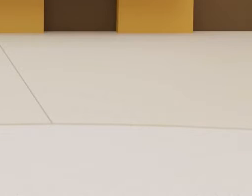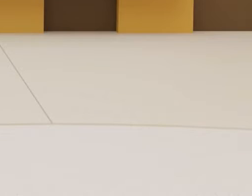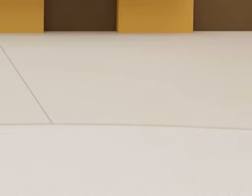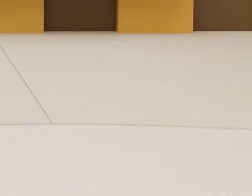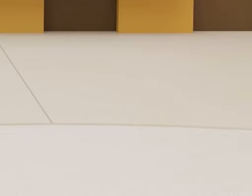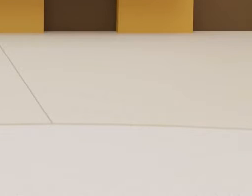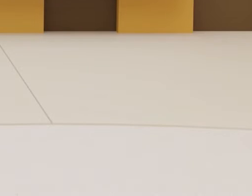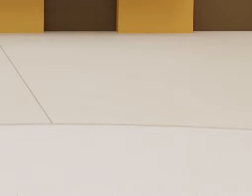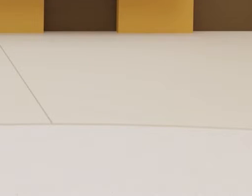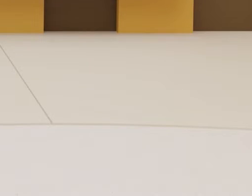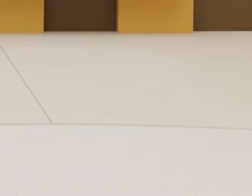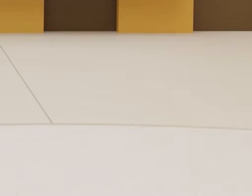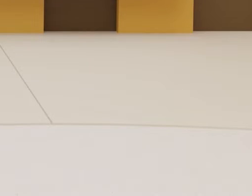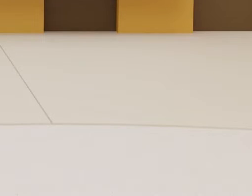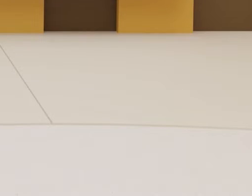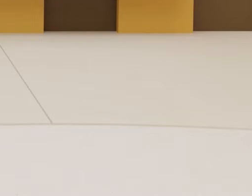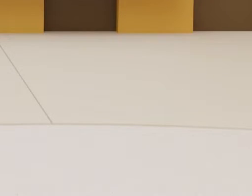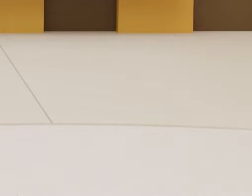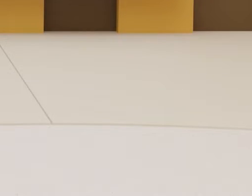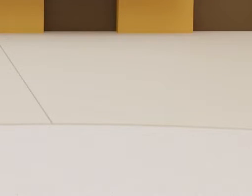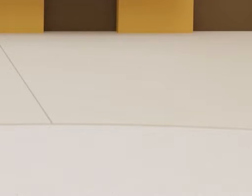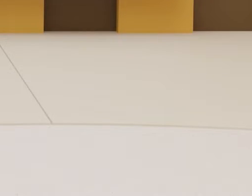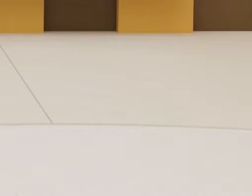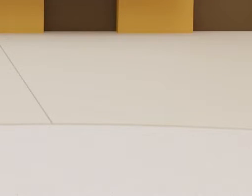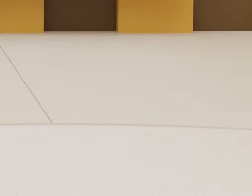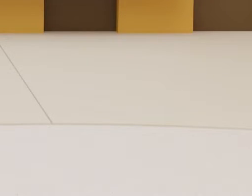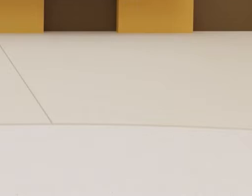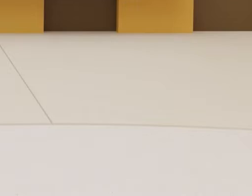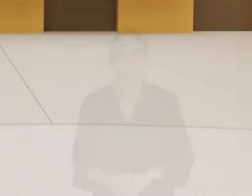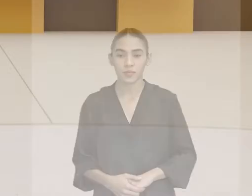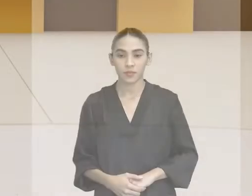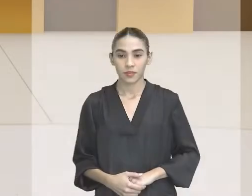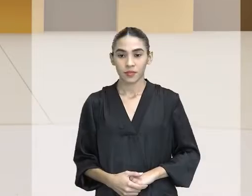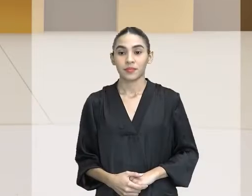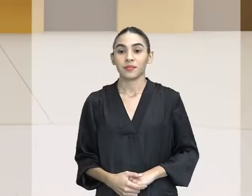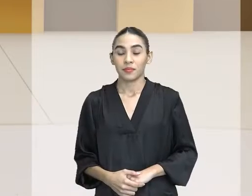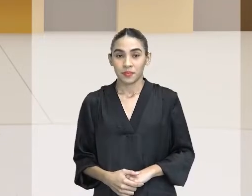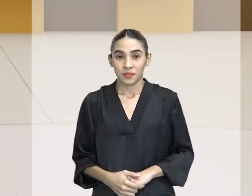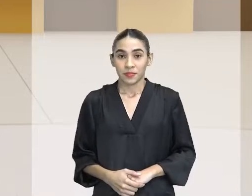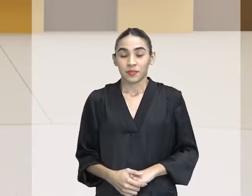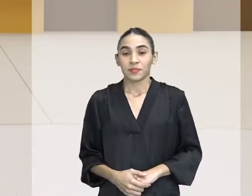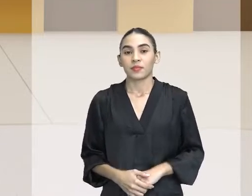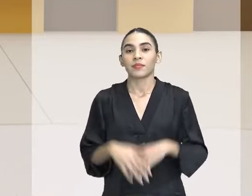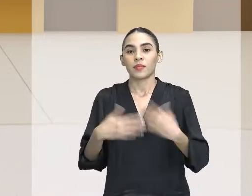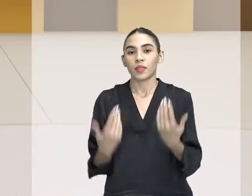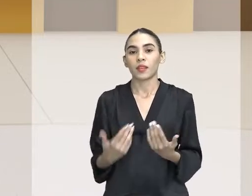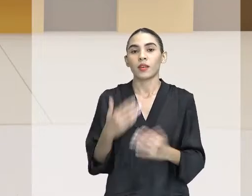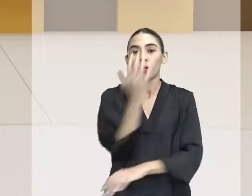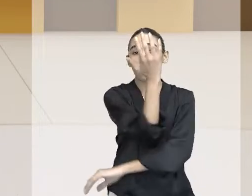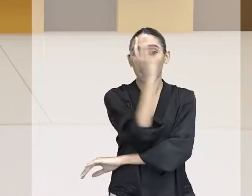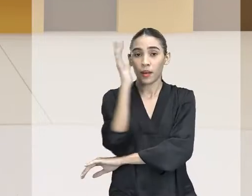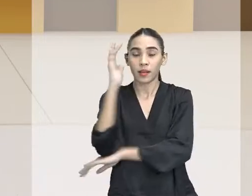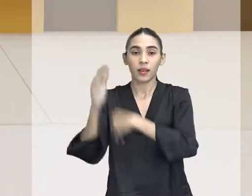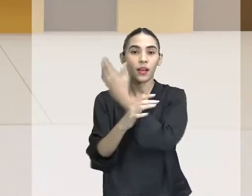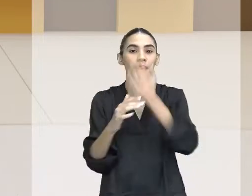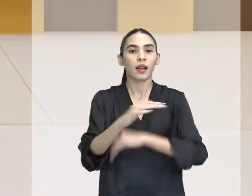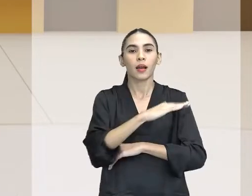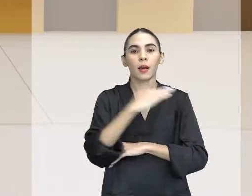Muito bem, então nós estamos verificando aí a floresta também com um mecanismo de retroalimentação. A morte da floresta ela